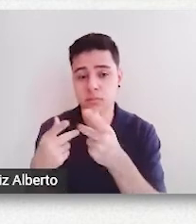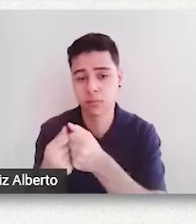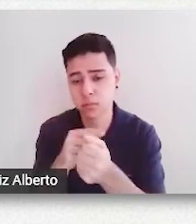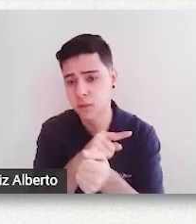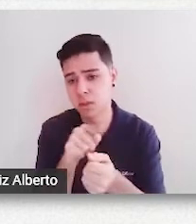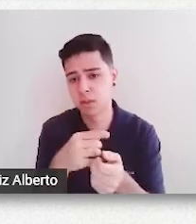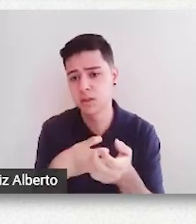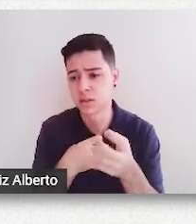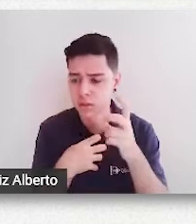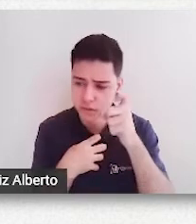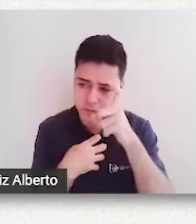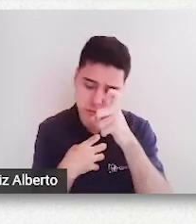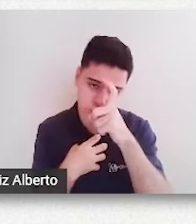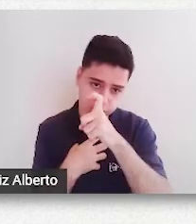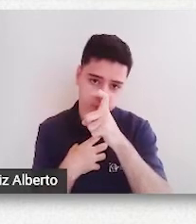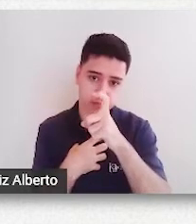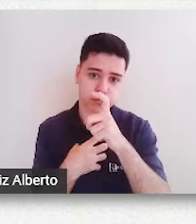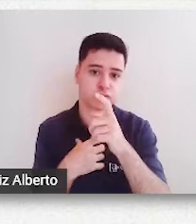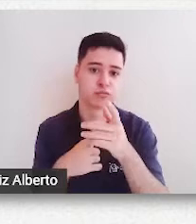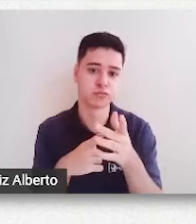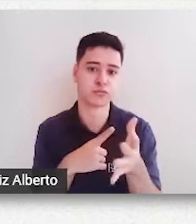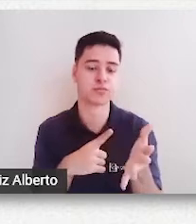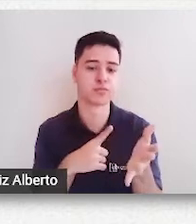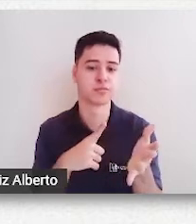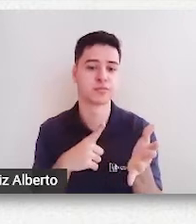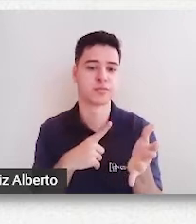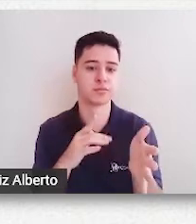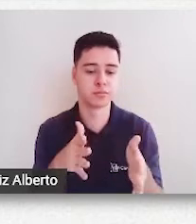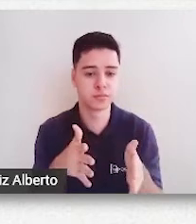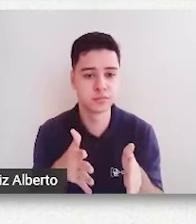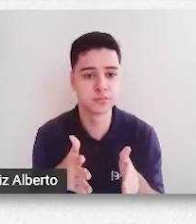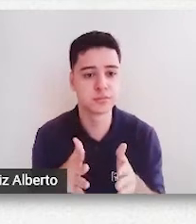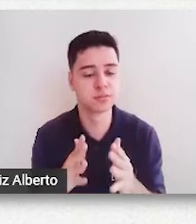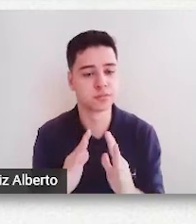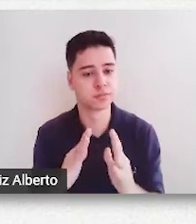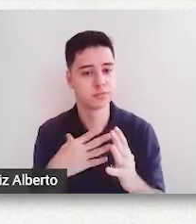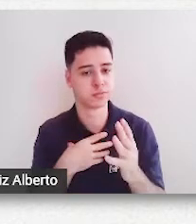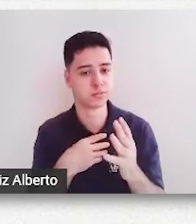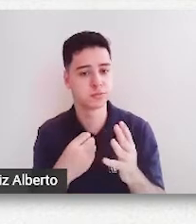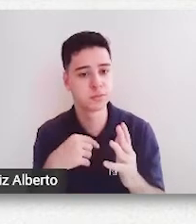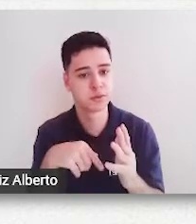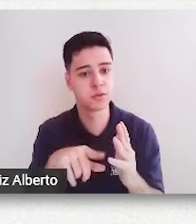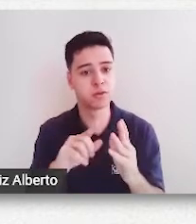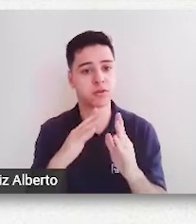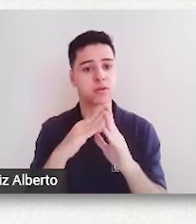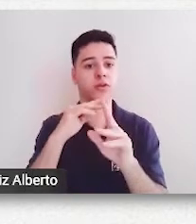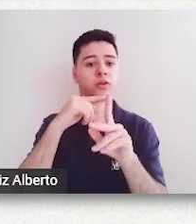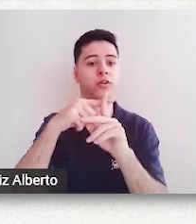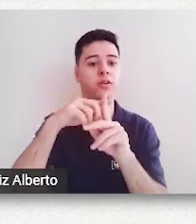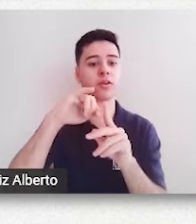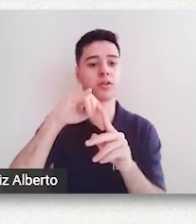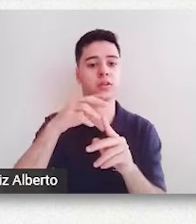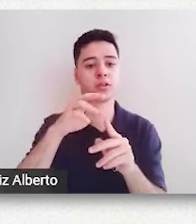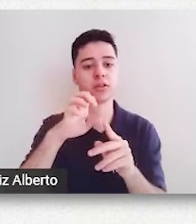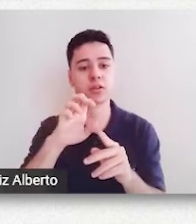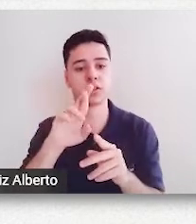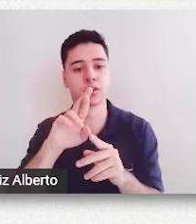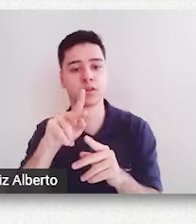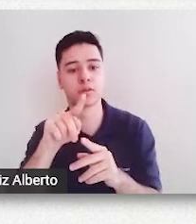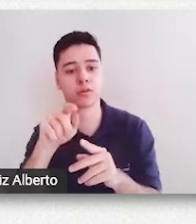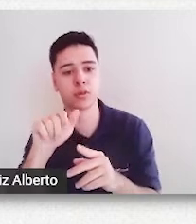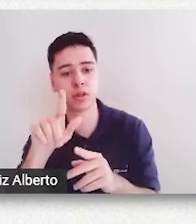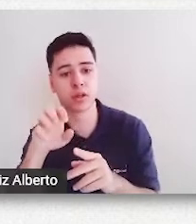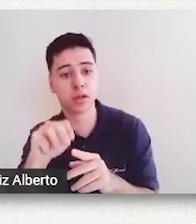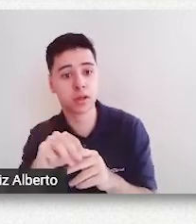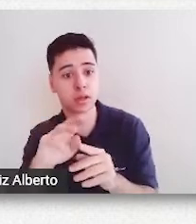de conceber uma criança. E aí ele foi uma vez no templo, né, de Jerusalém, e ele foi